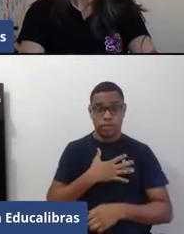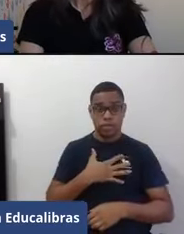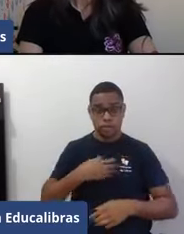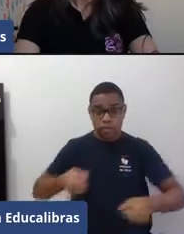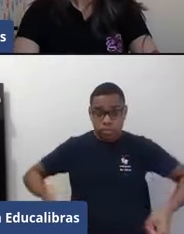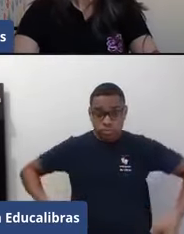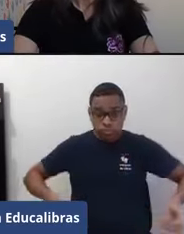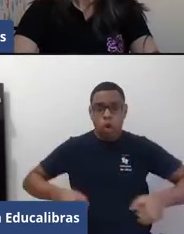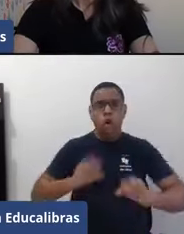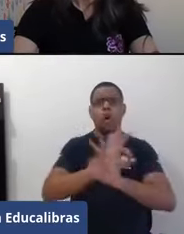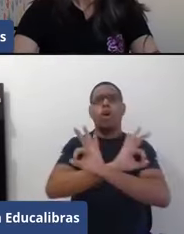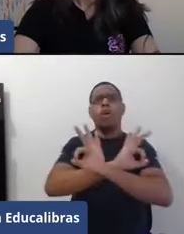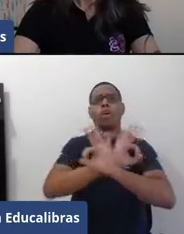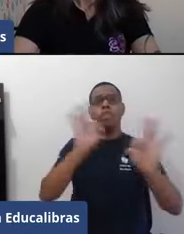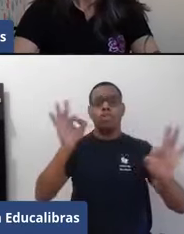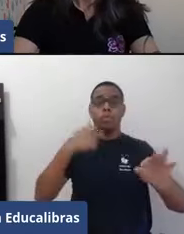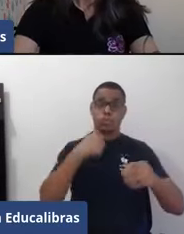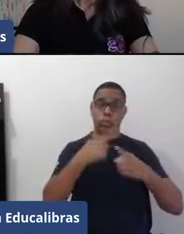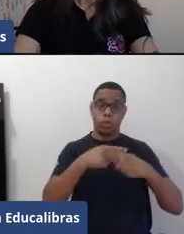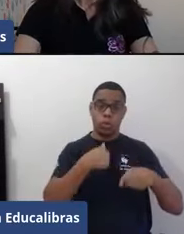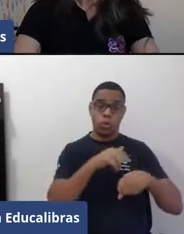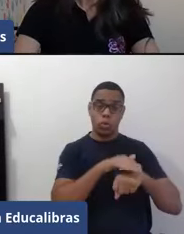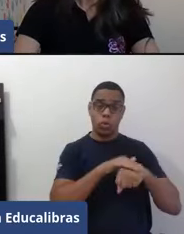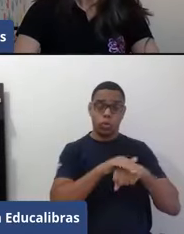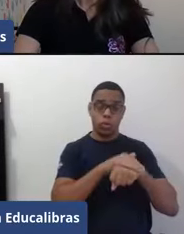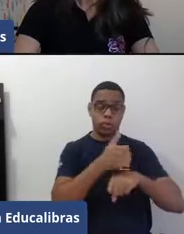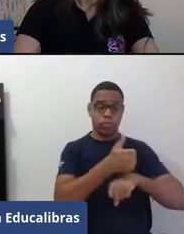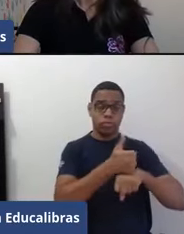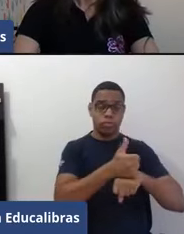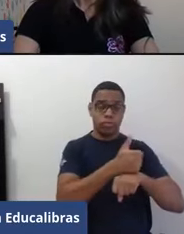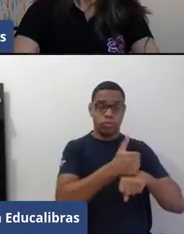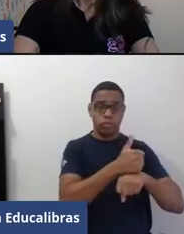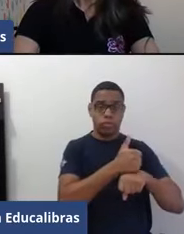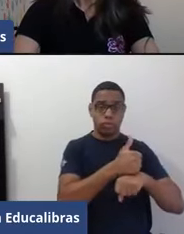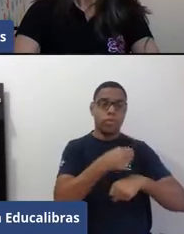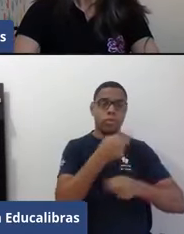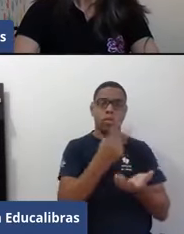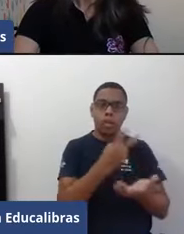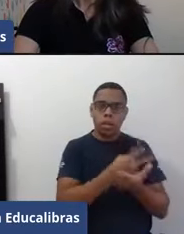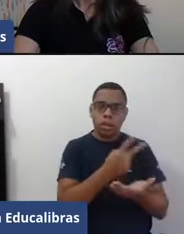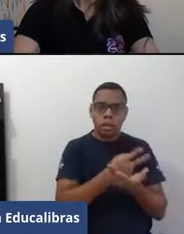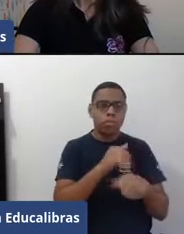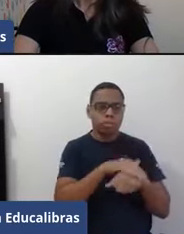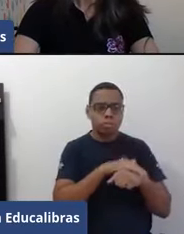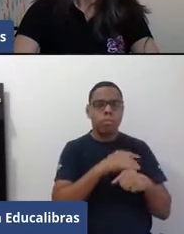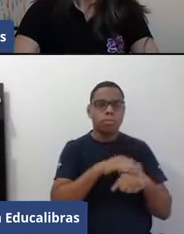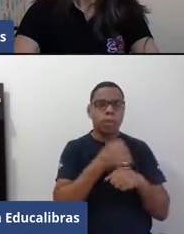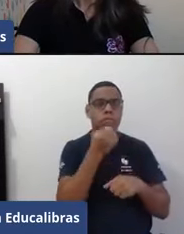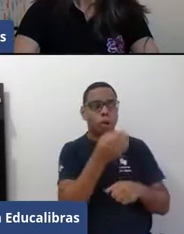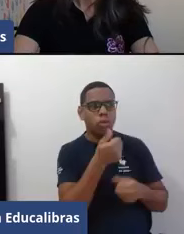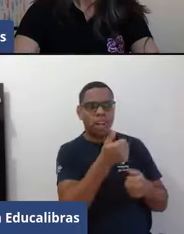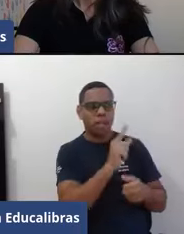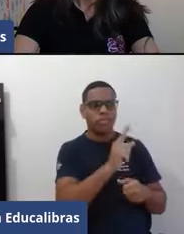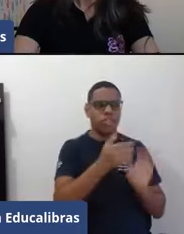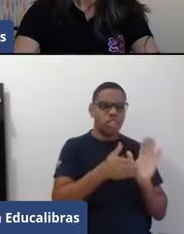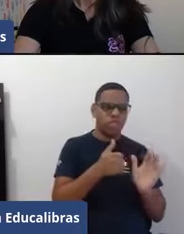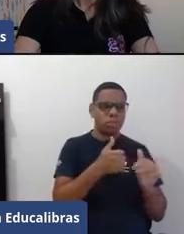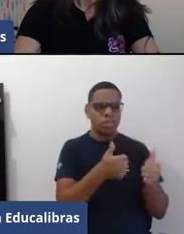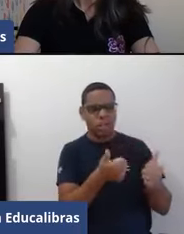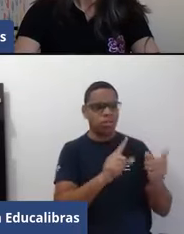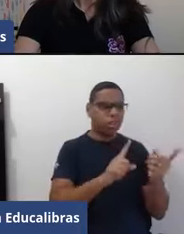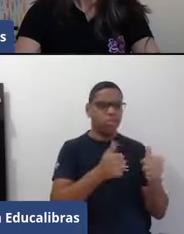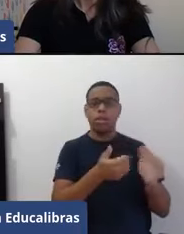por quê? Eu conversei com a profissional, eu fiquei o tempo todo falando que era bom e o que não era. Você, junto com o